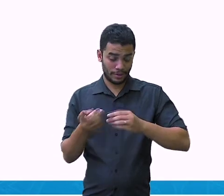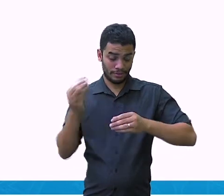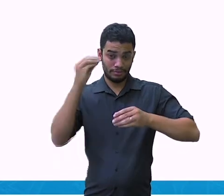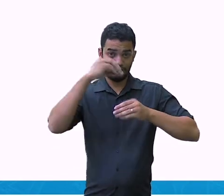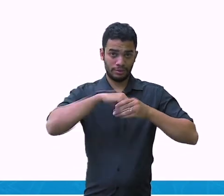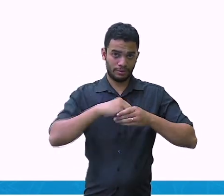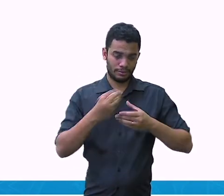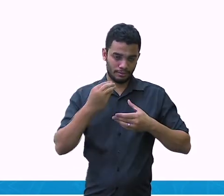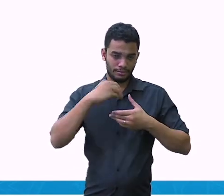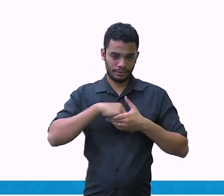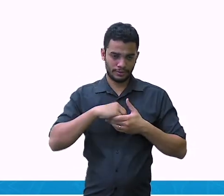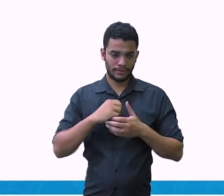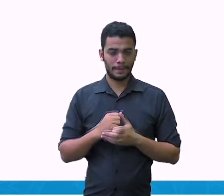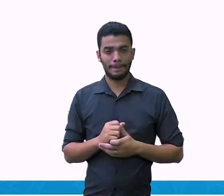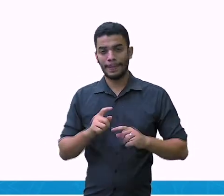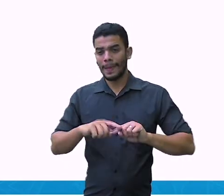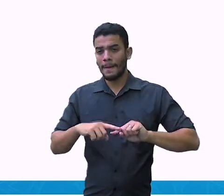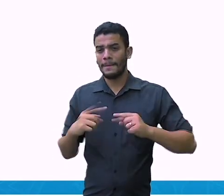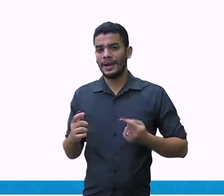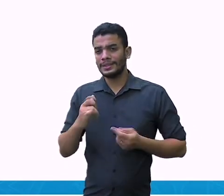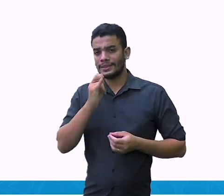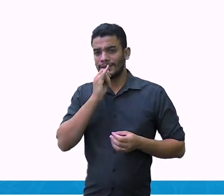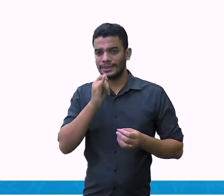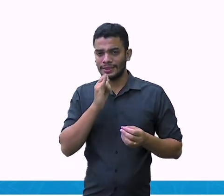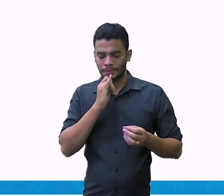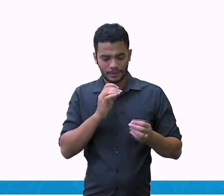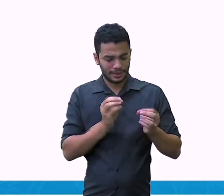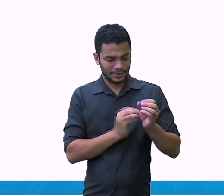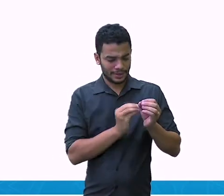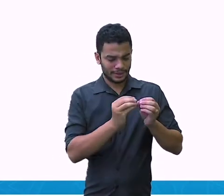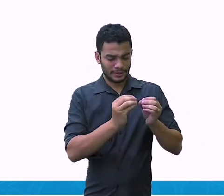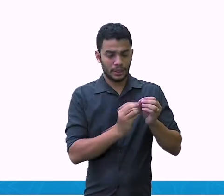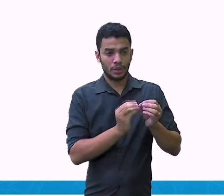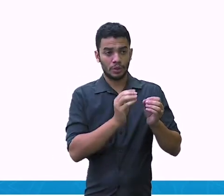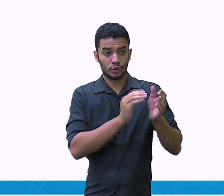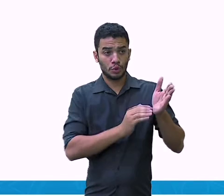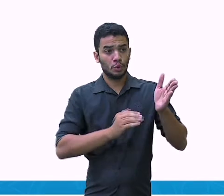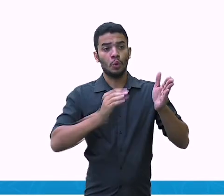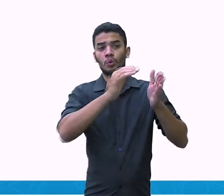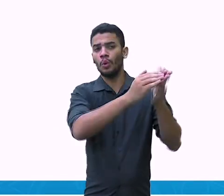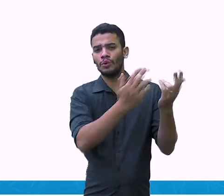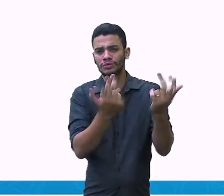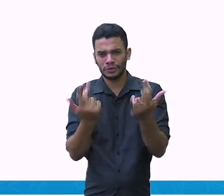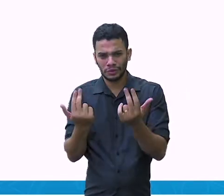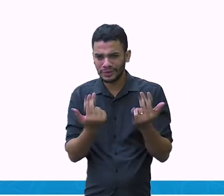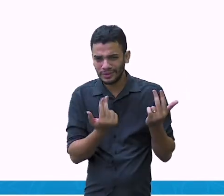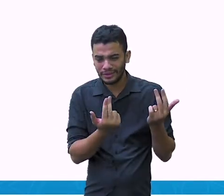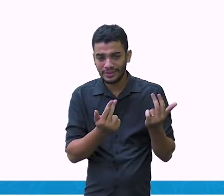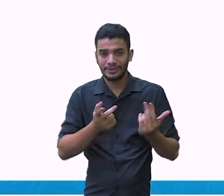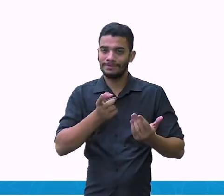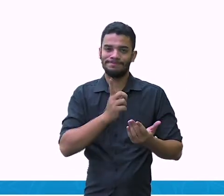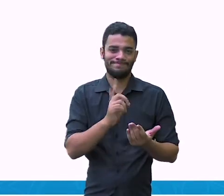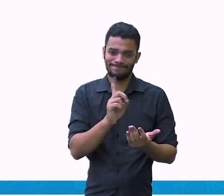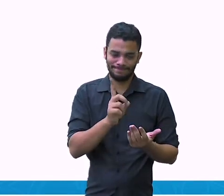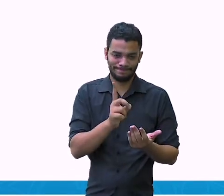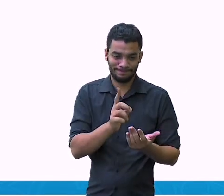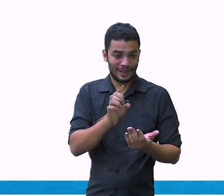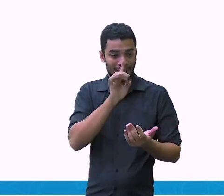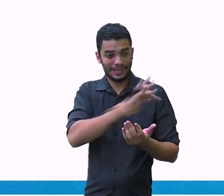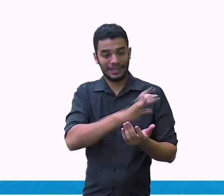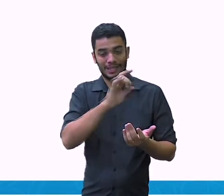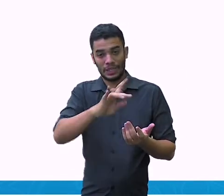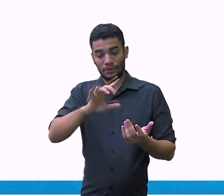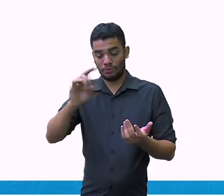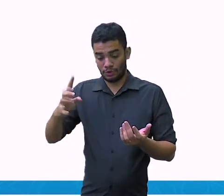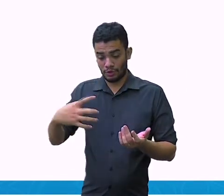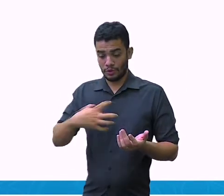todas iguais. As células, elas têm formas diferentes e as